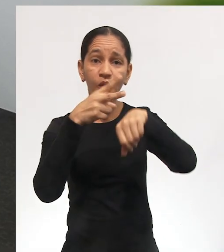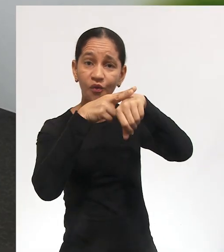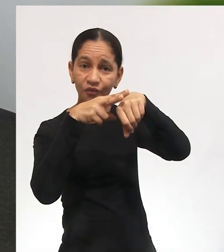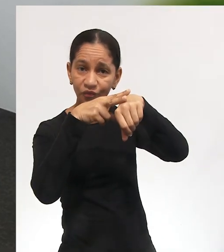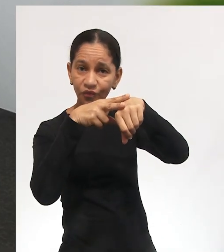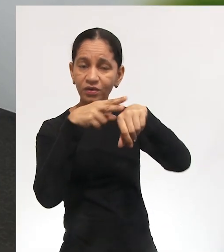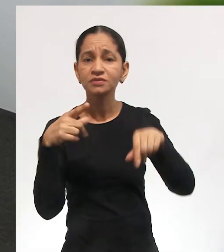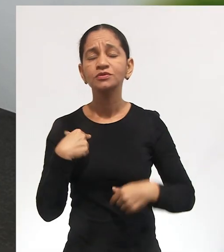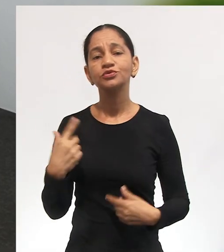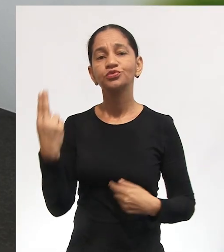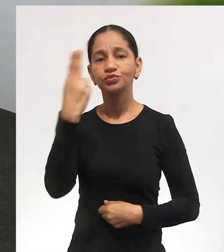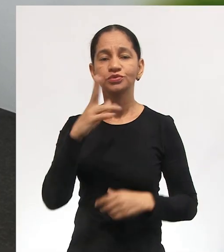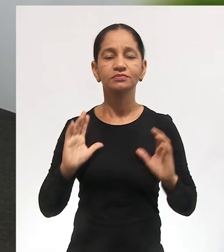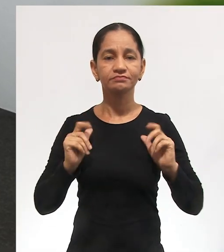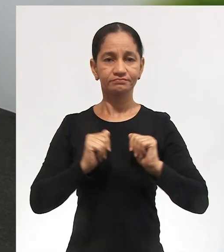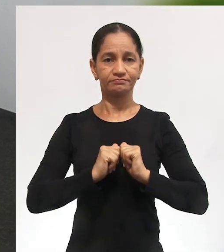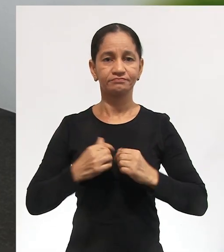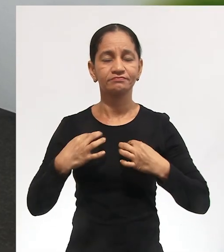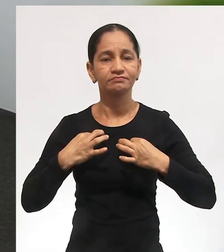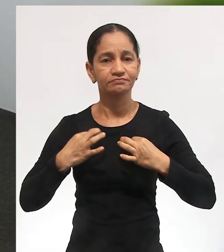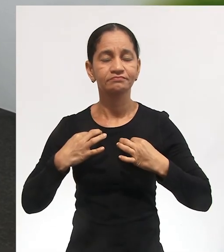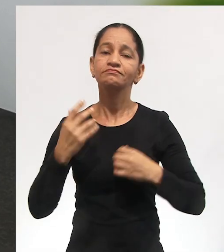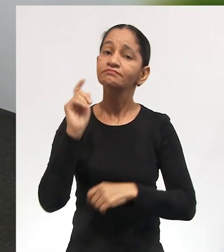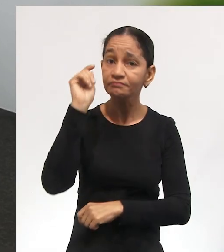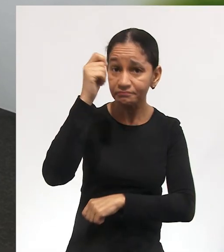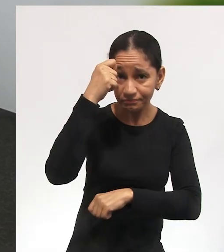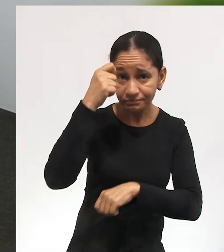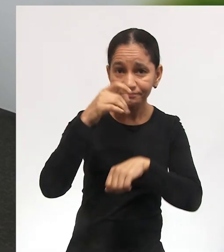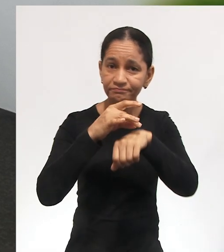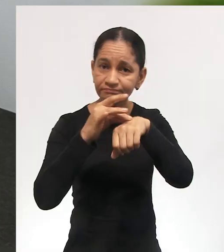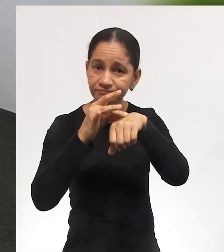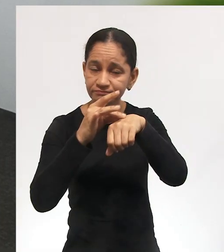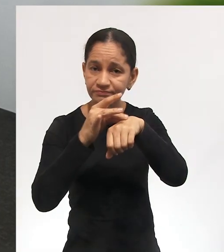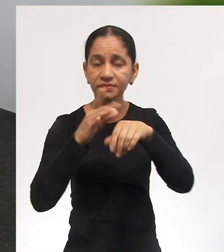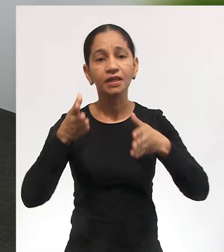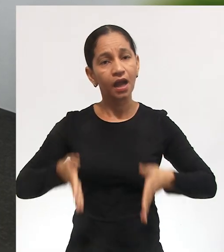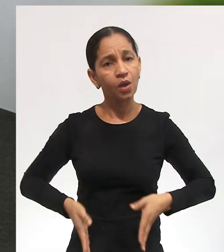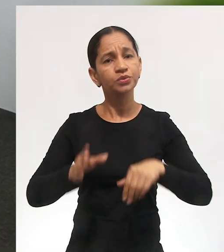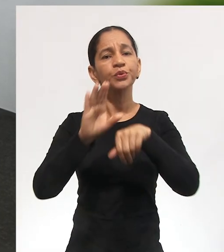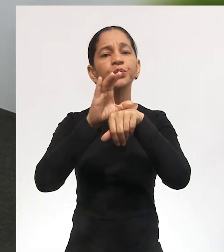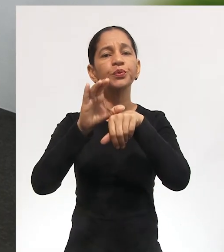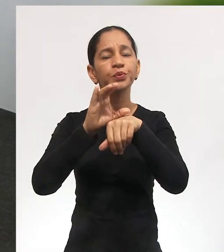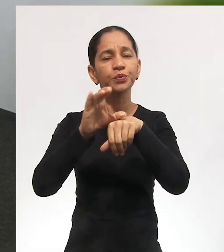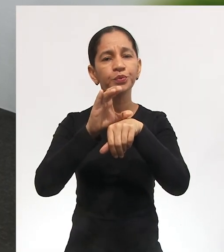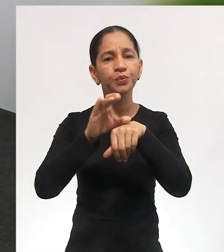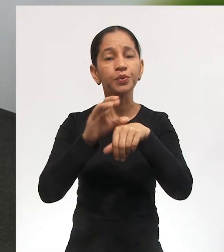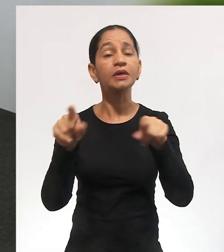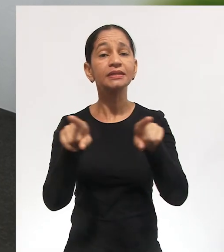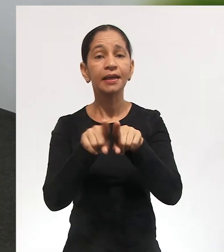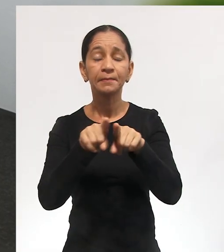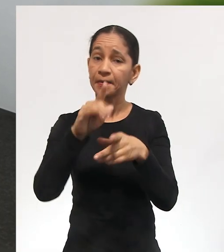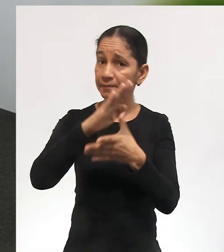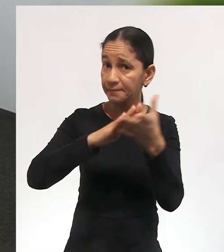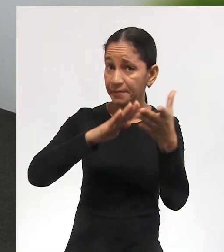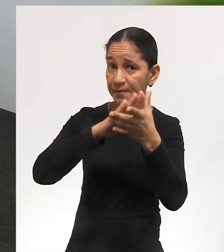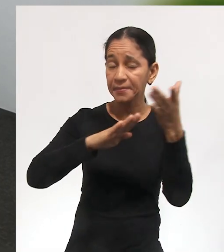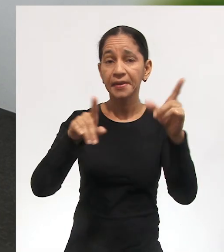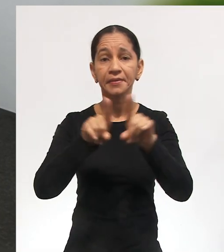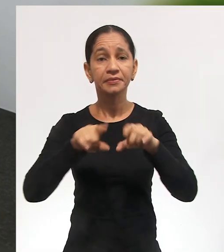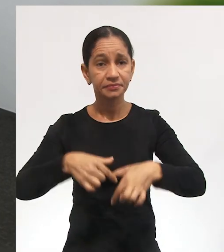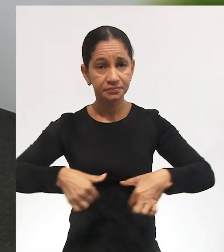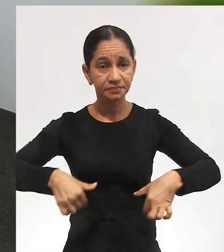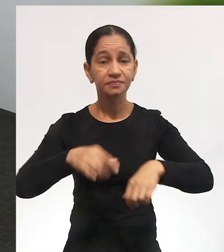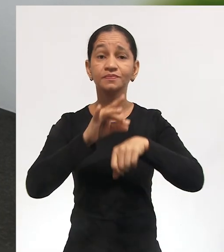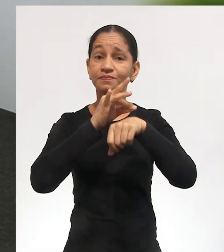verdes e hoje eu estou usando uma camisa preta de mangas longas, calça cinza no estilo social, sapatos